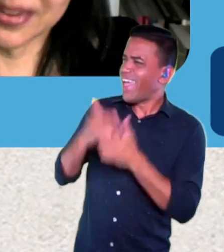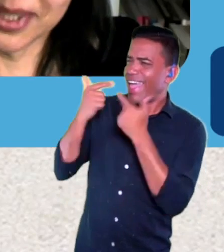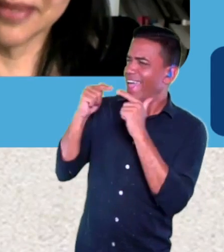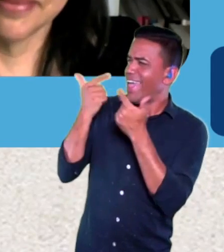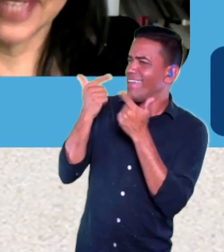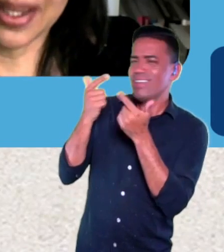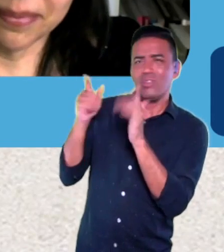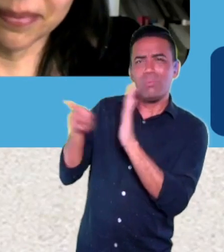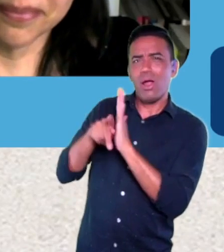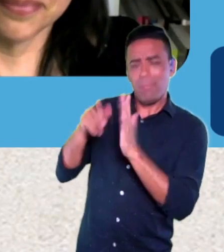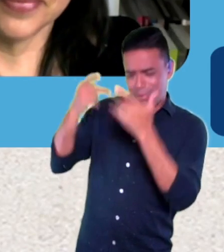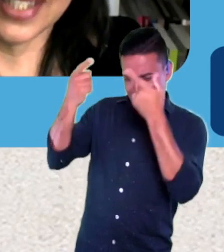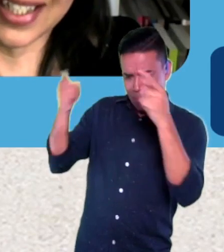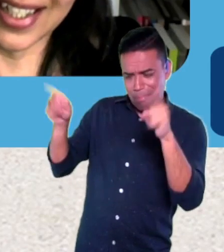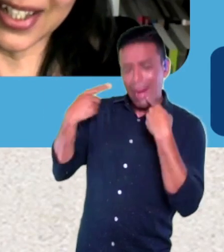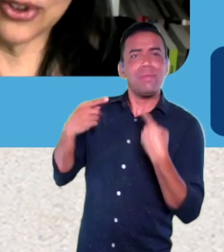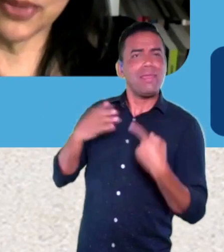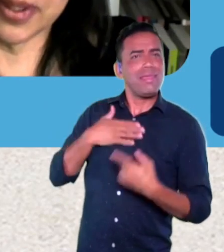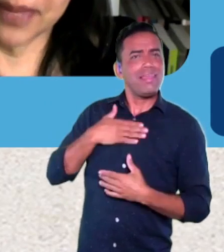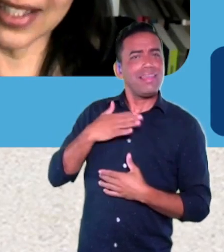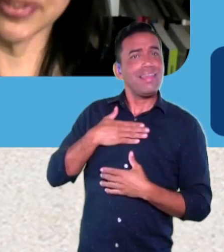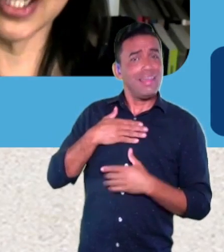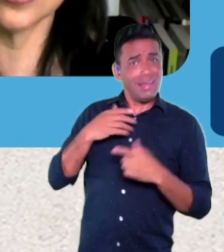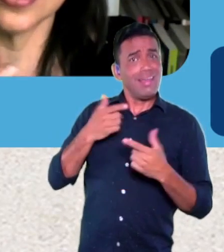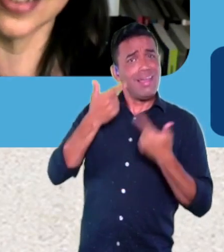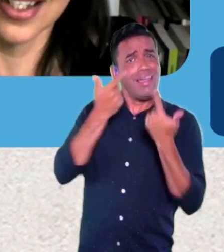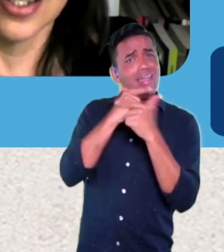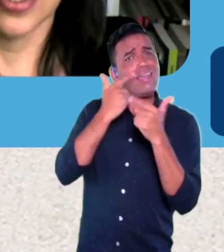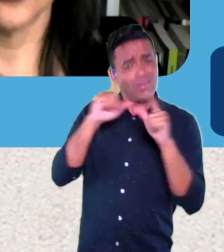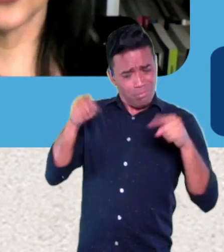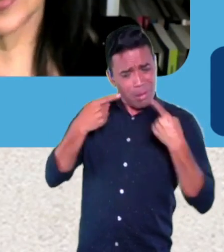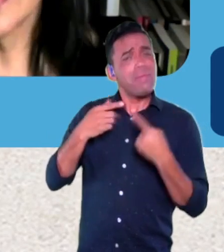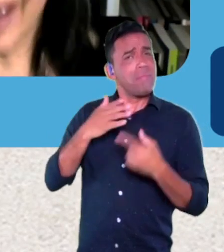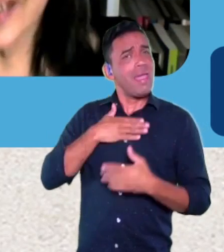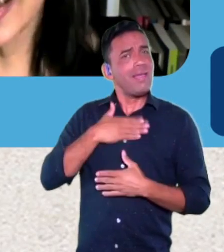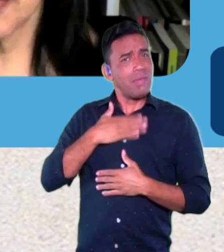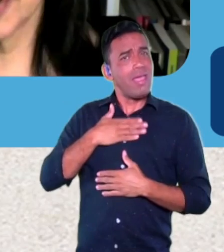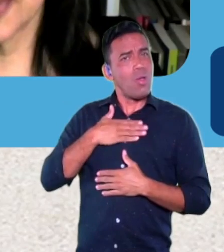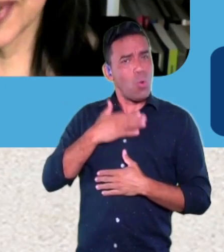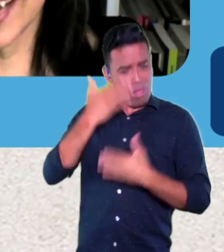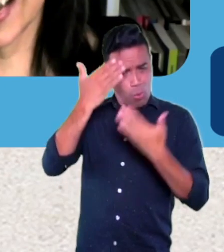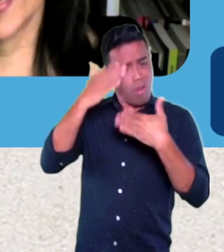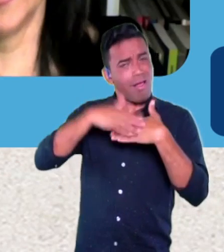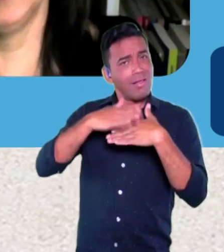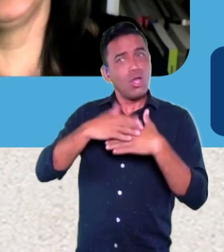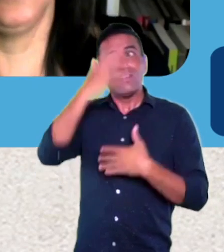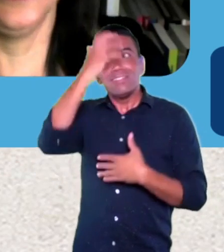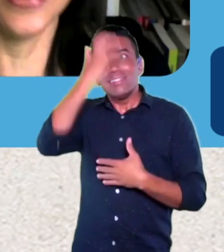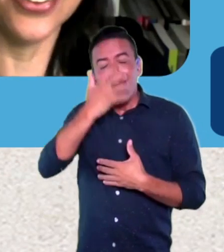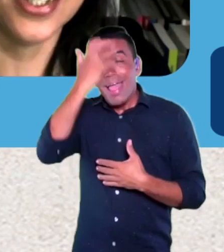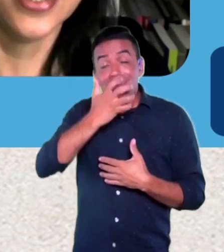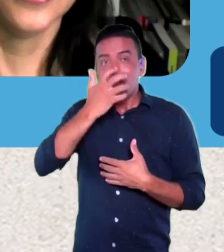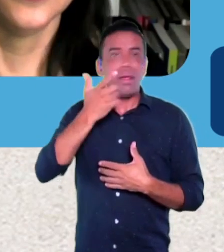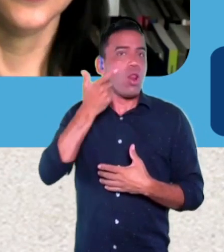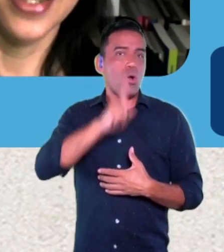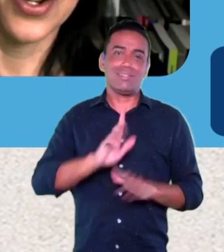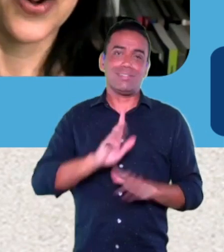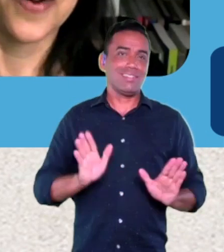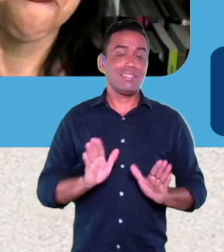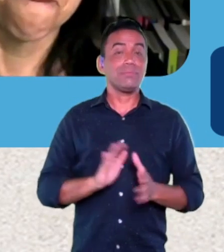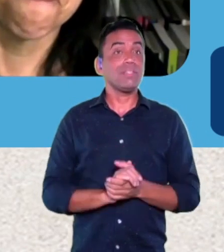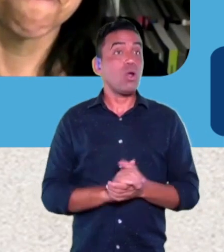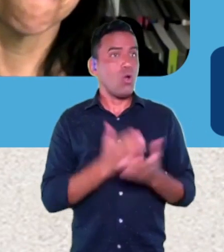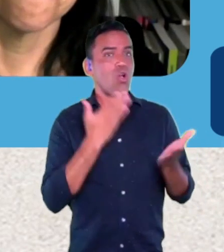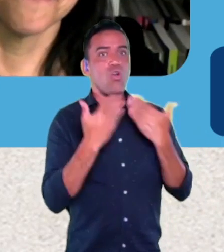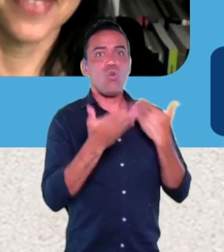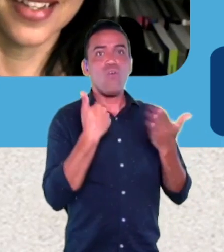mim mesma, né? E rindo de mim mesma, e assim, a gente quer levar a sério, mas não consegue. não, Então, aqui na conversa